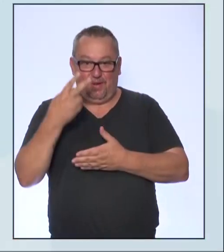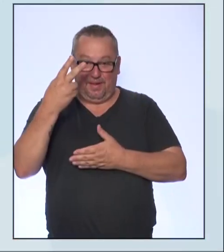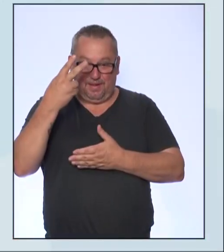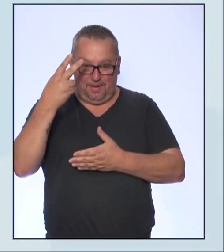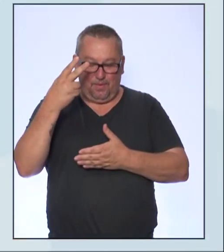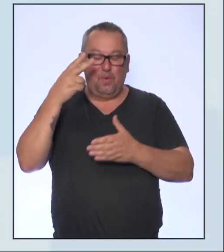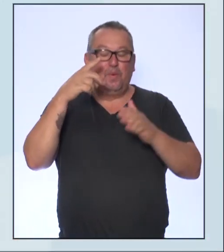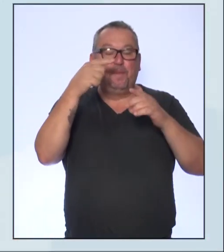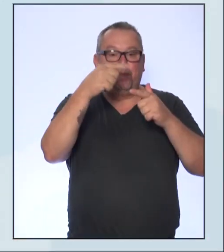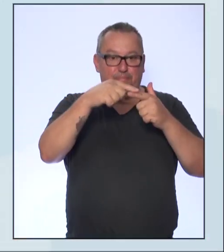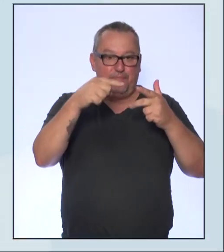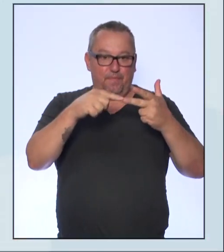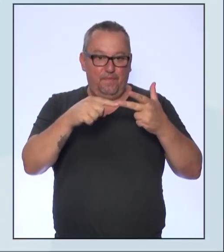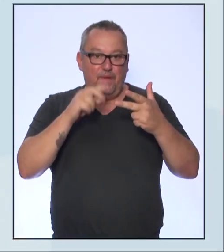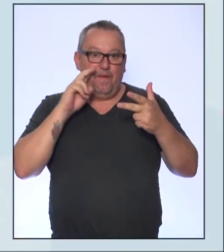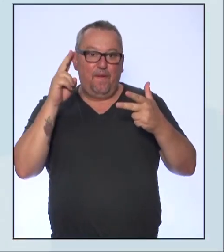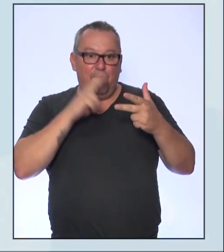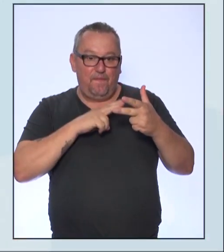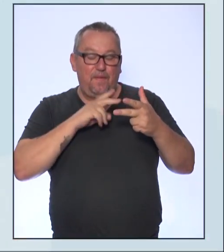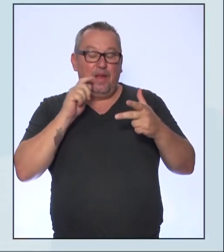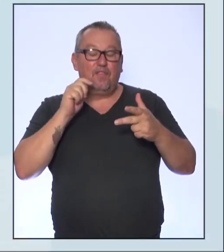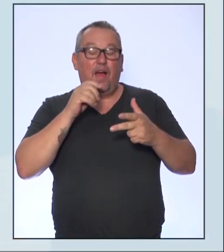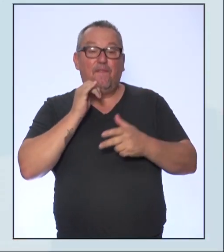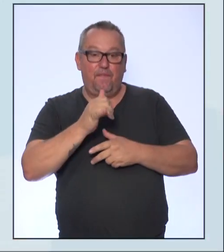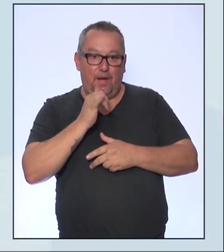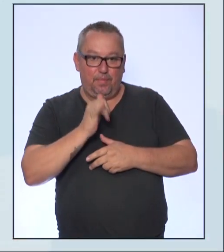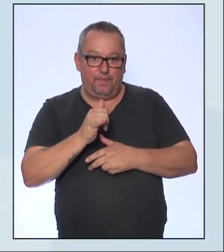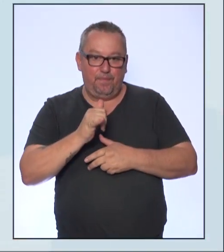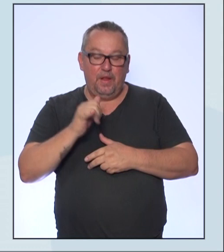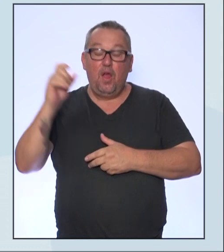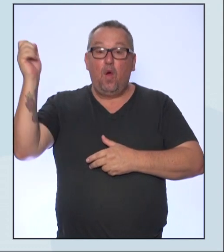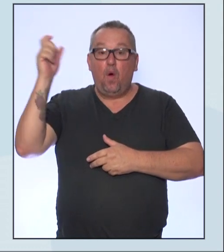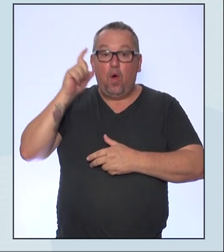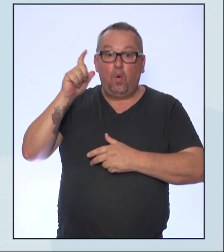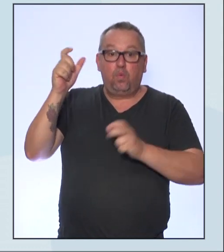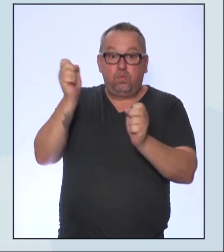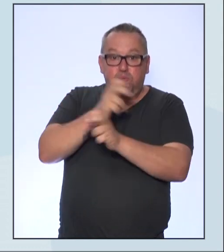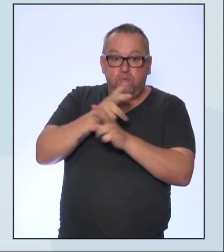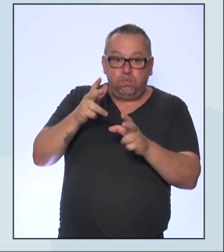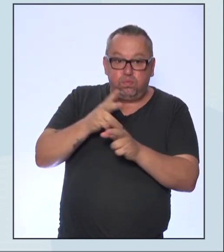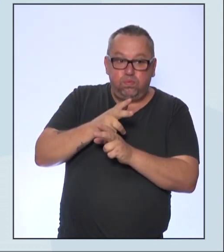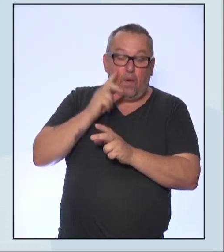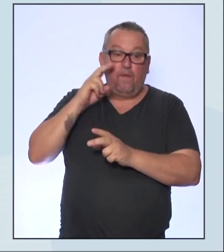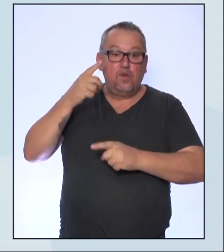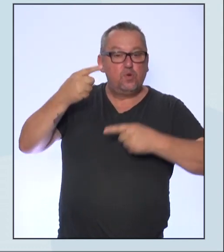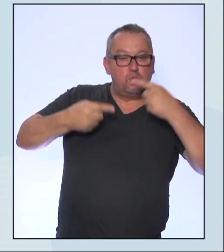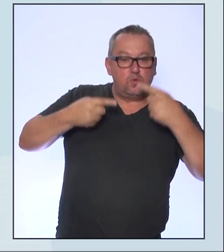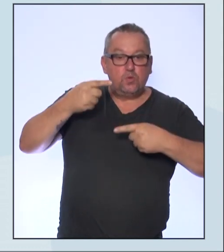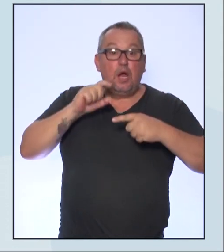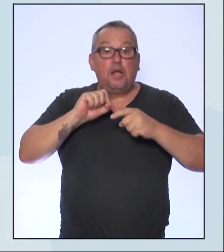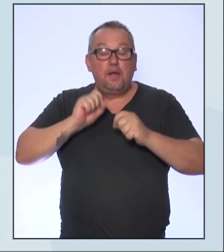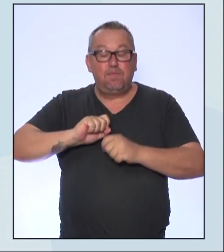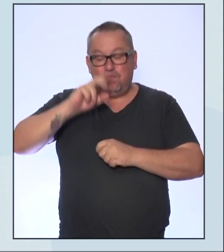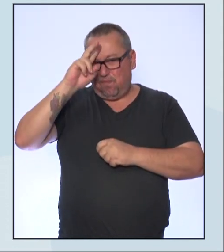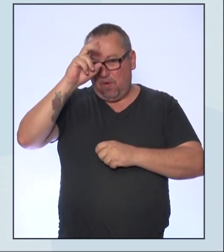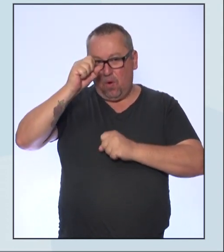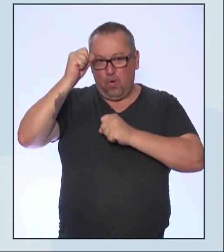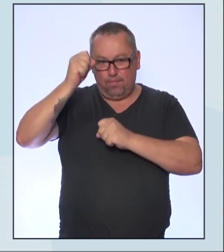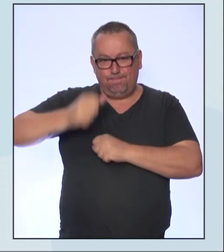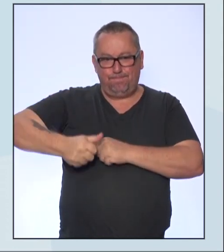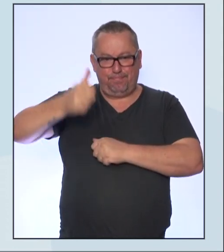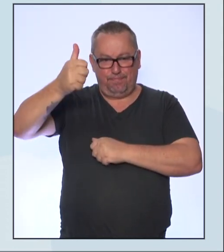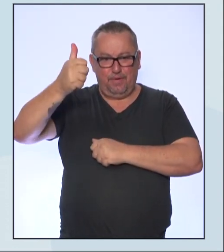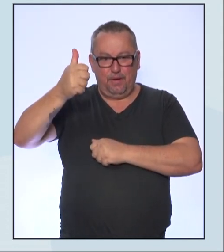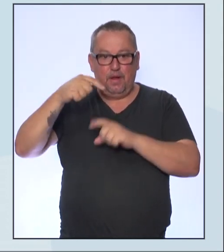da fábula. O vento e o sol estavam disputando quem era o mais forte. De repente, eles viram um velho homem caminhando e o